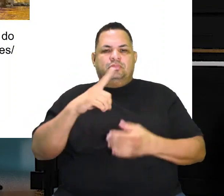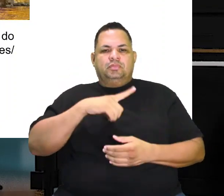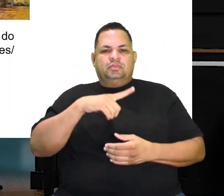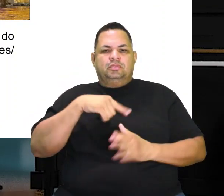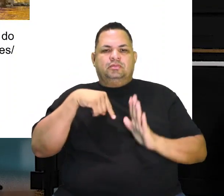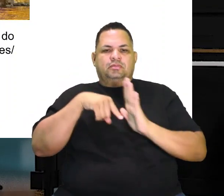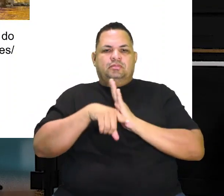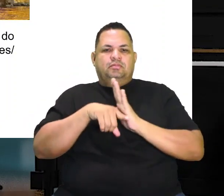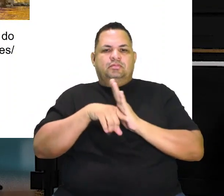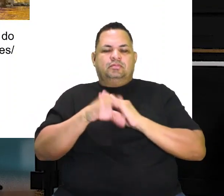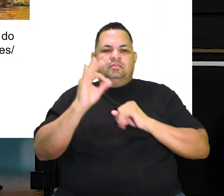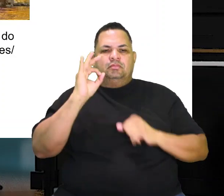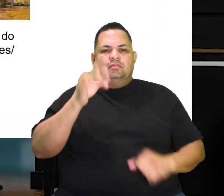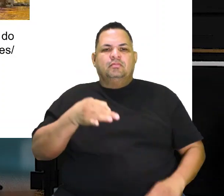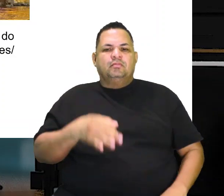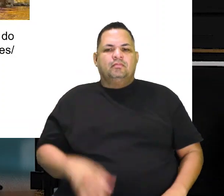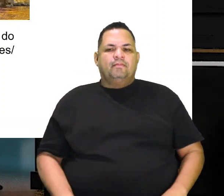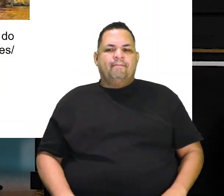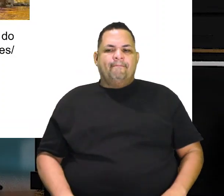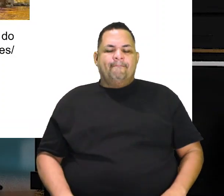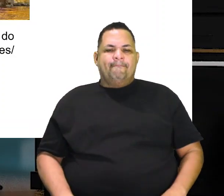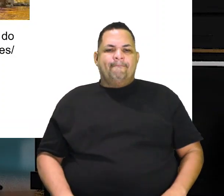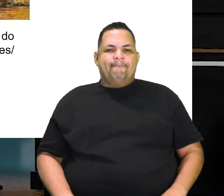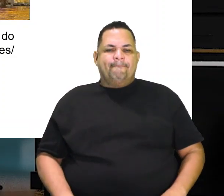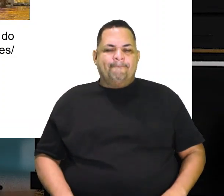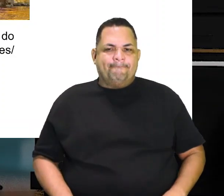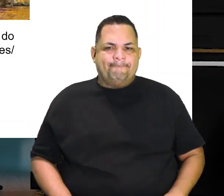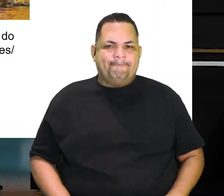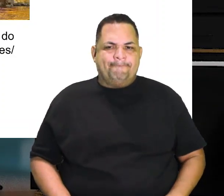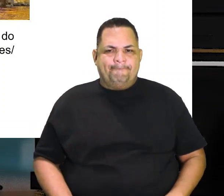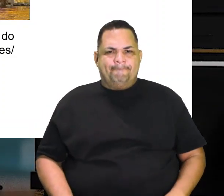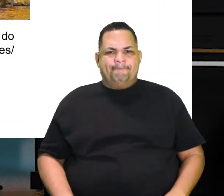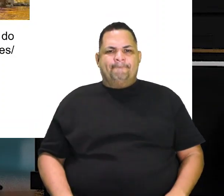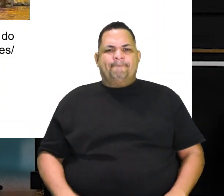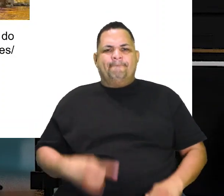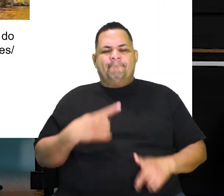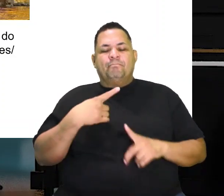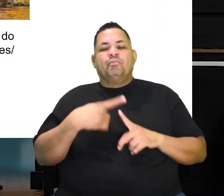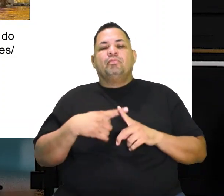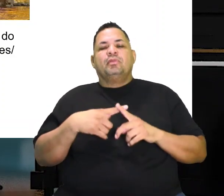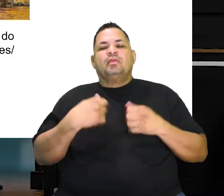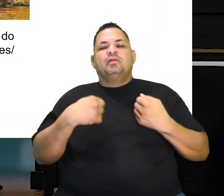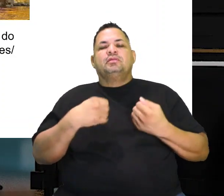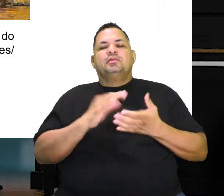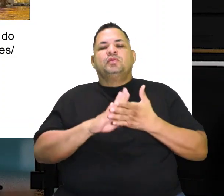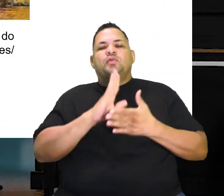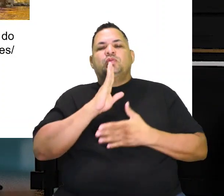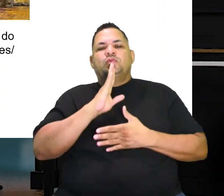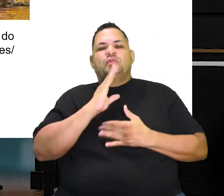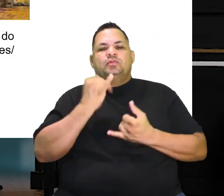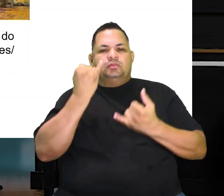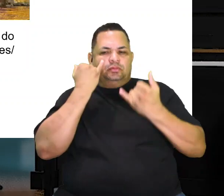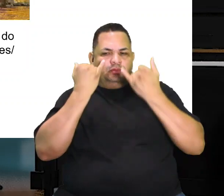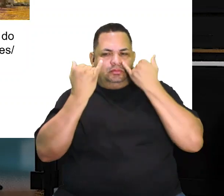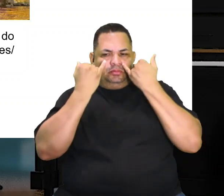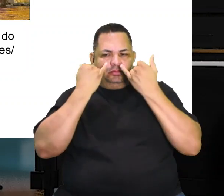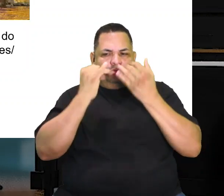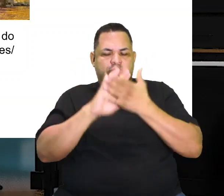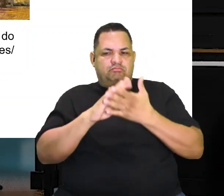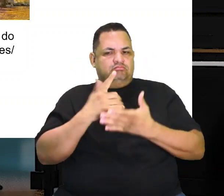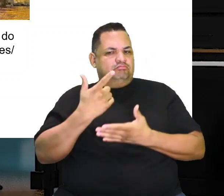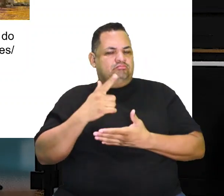para pesquisar, certo? Mas é muito interessante. Ah, professora, por que nós temos que conhecer? Essas informações não estão nos